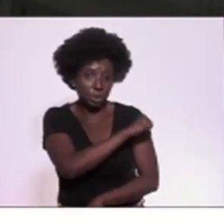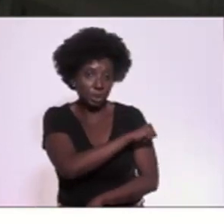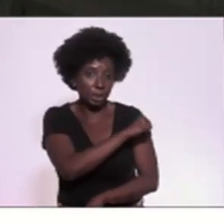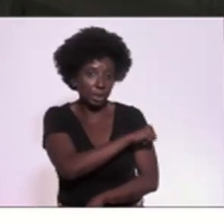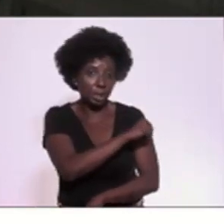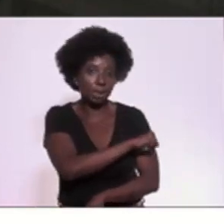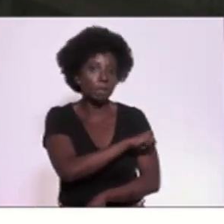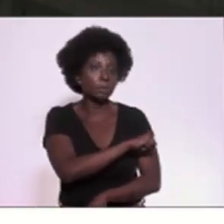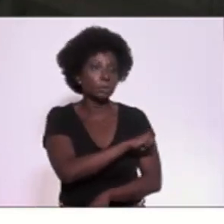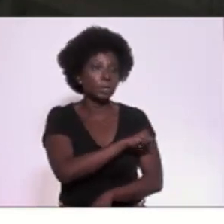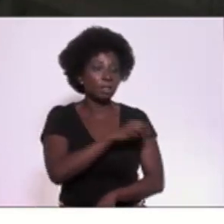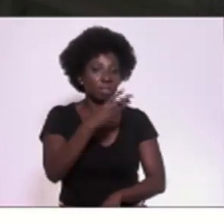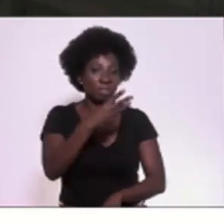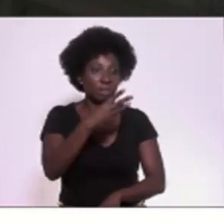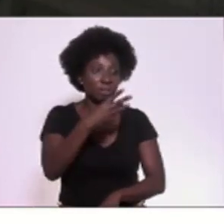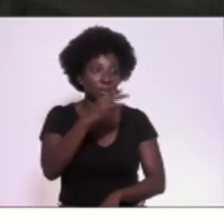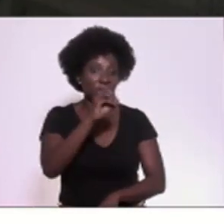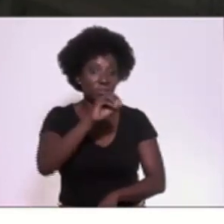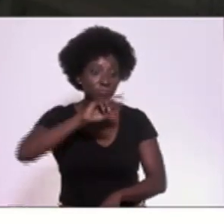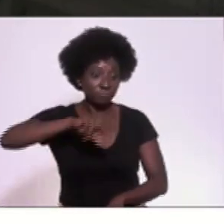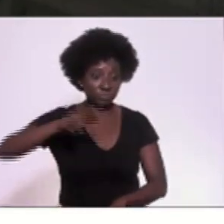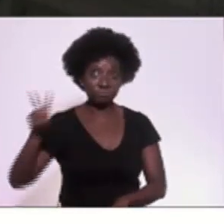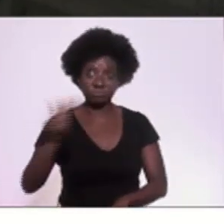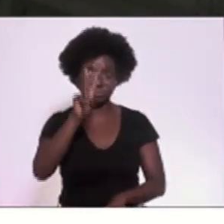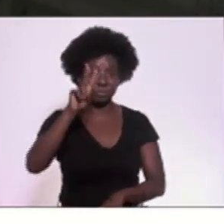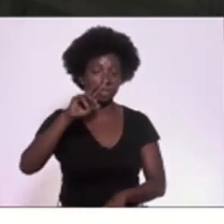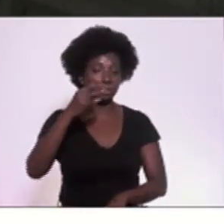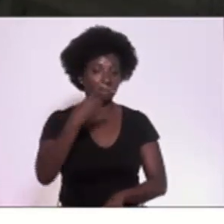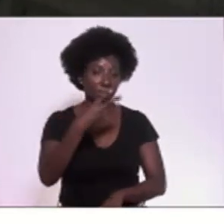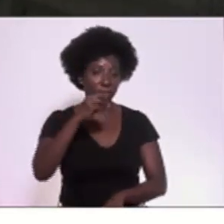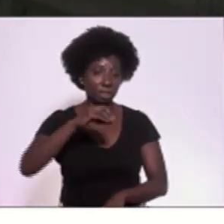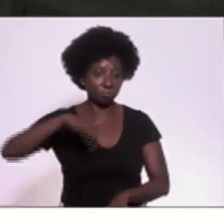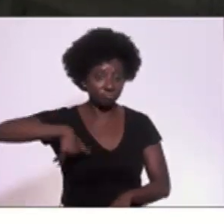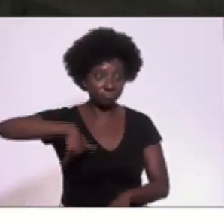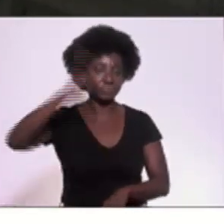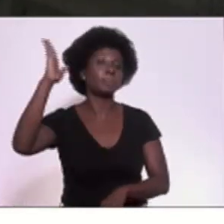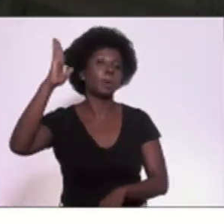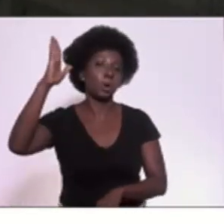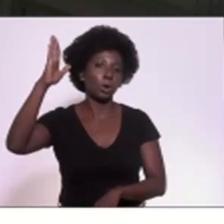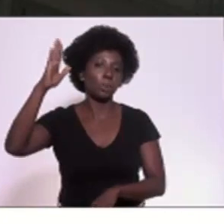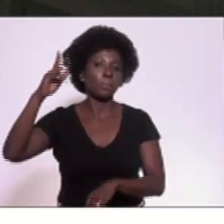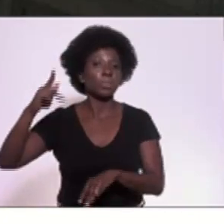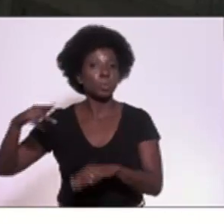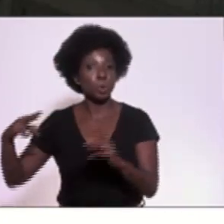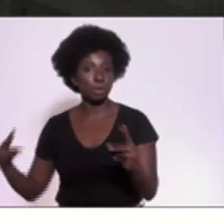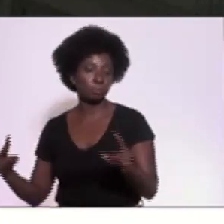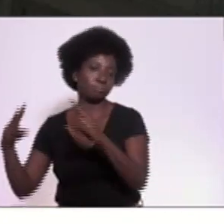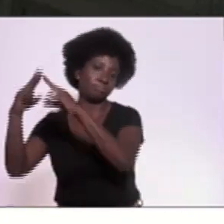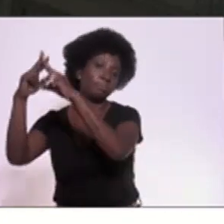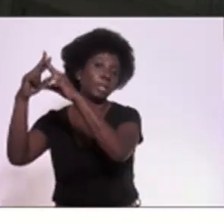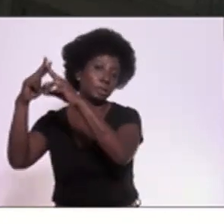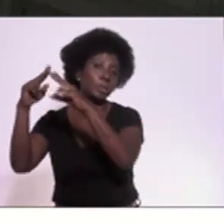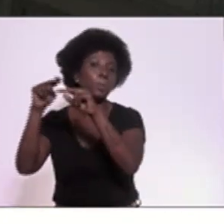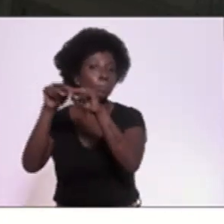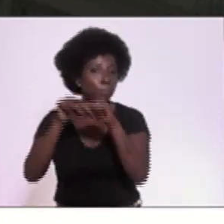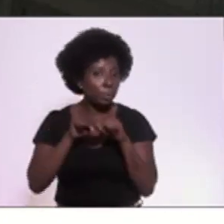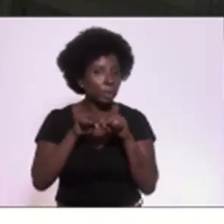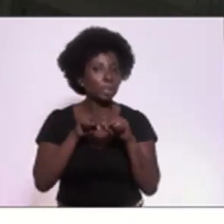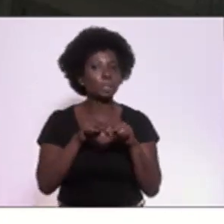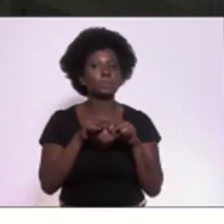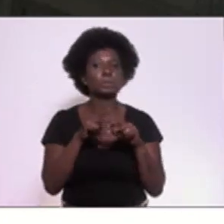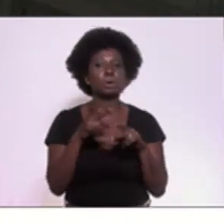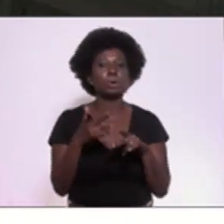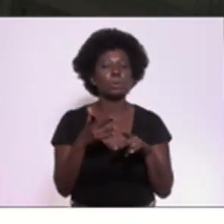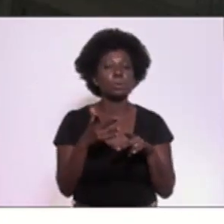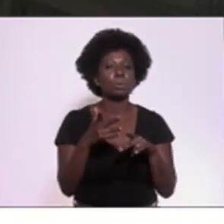a bater 30 vezes mais do que na cidade de Paris. Então, o governador não só se equivoca, mas ele tenta,